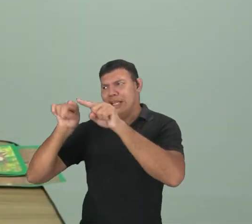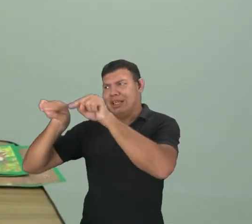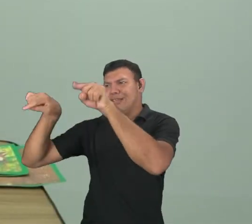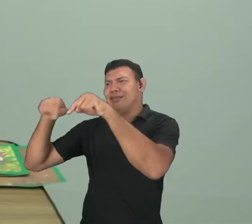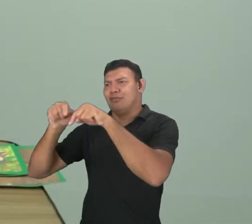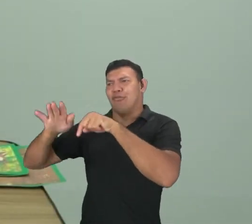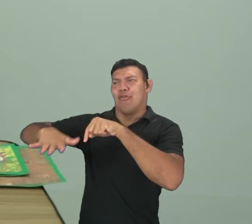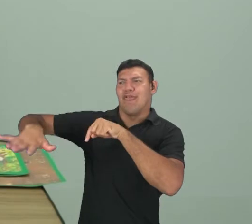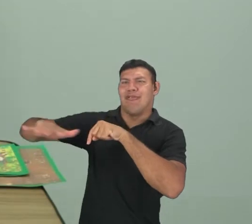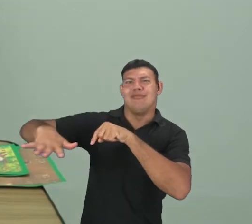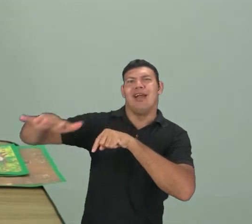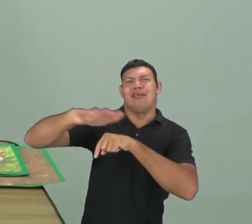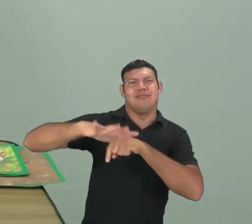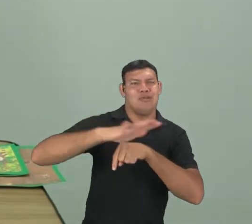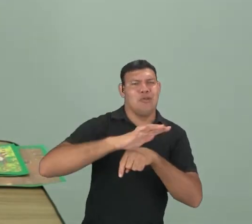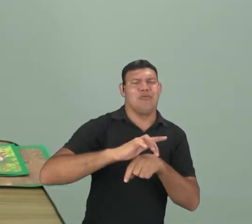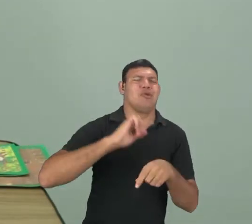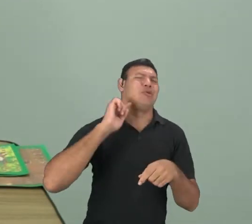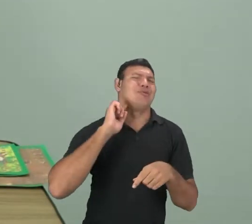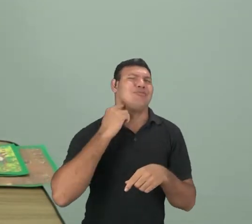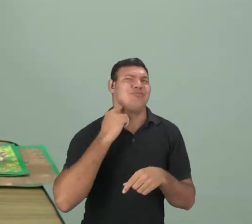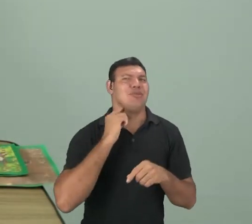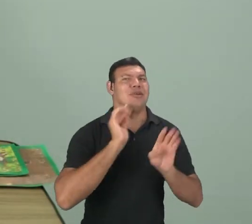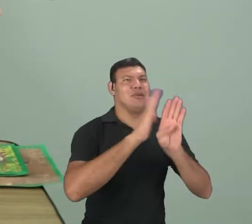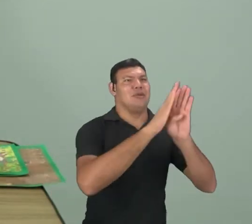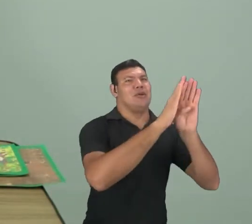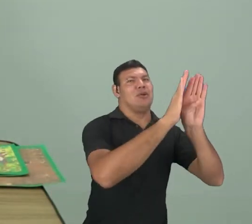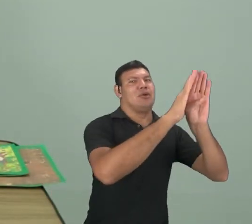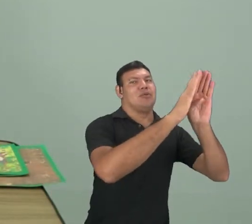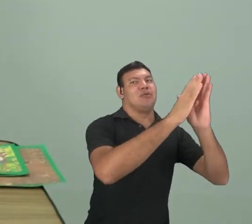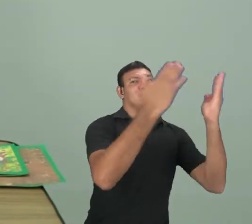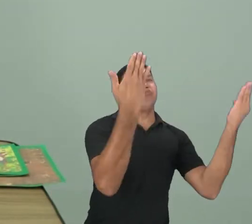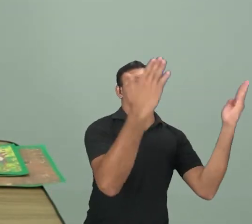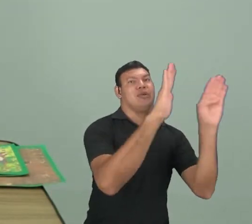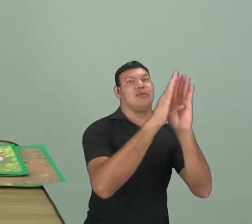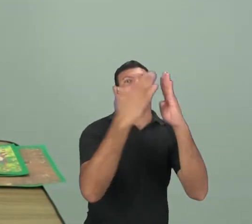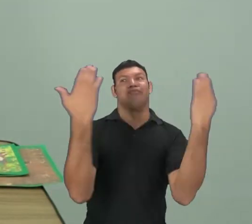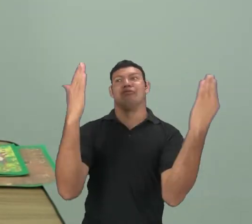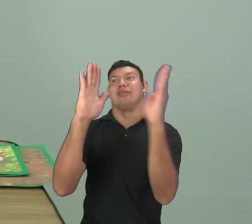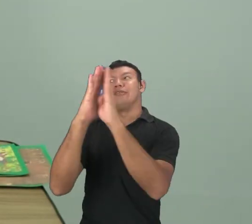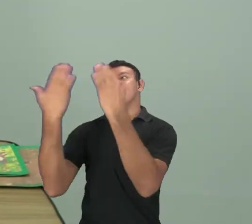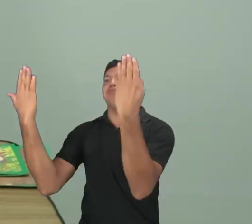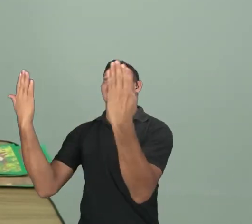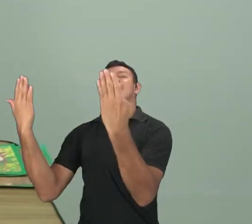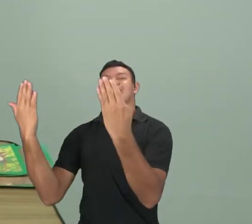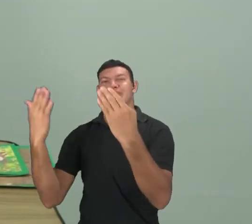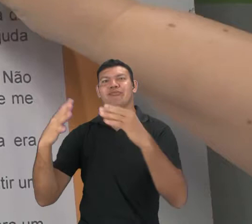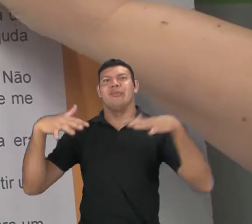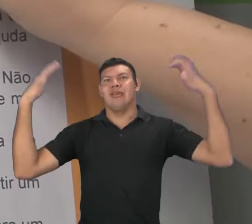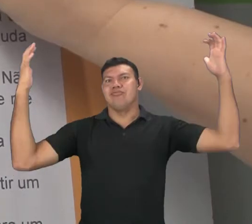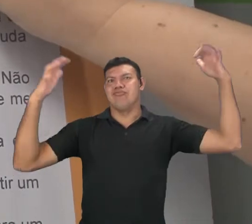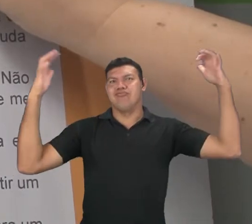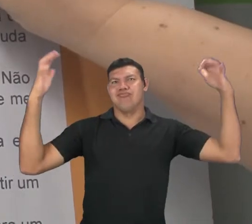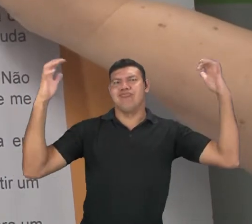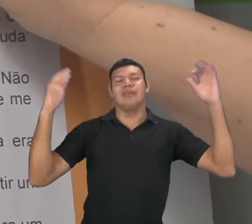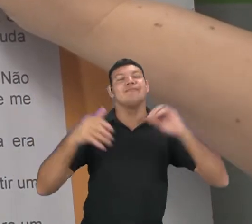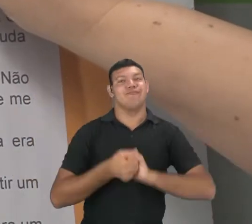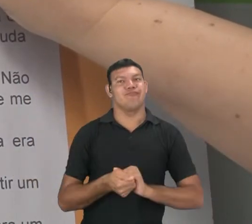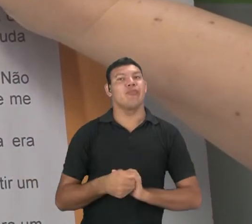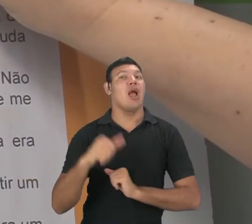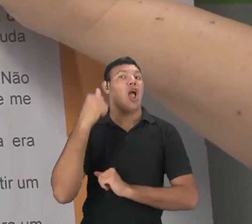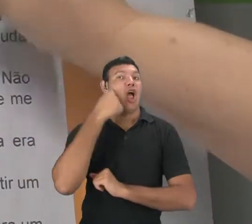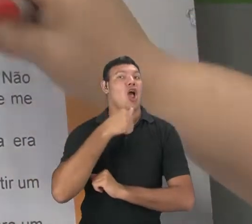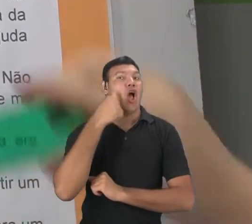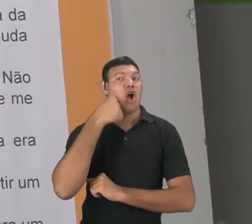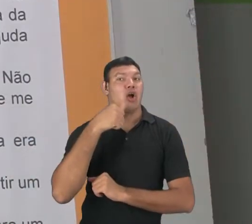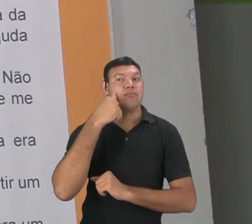estavam tudo sujo, né? Cujas janelas foram abertas, né? Tava tudo molhado. Era uma moça.